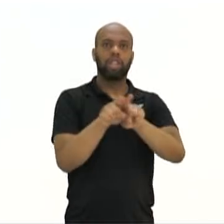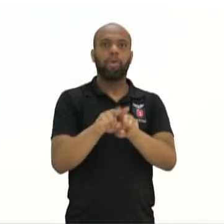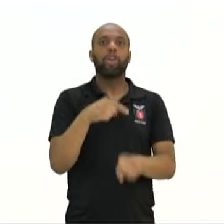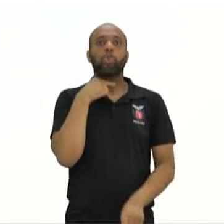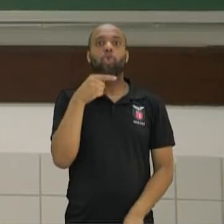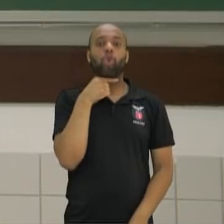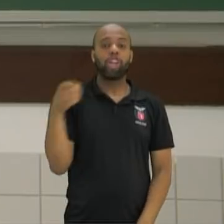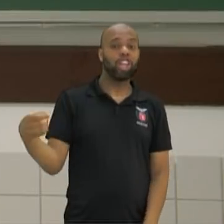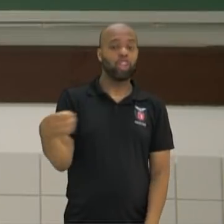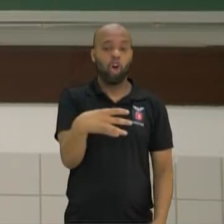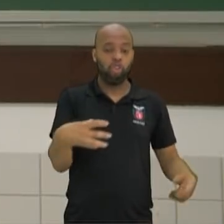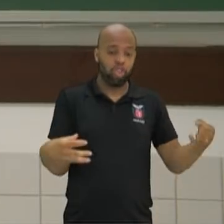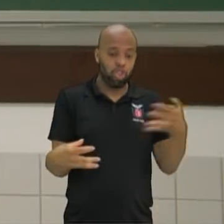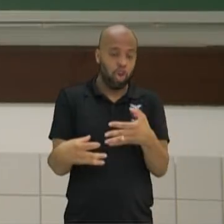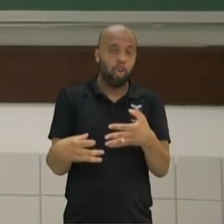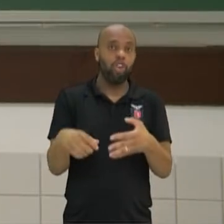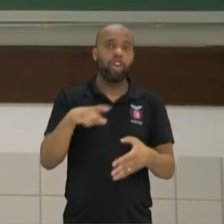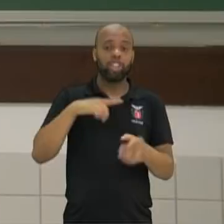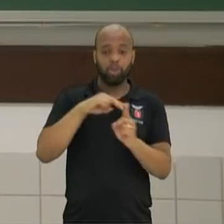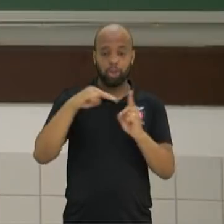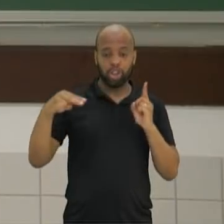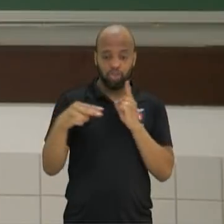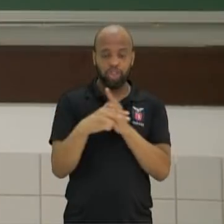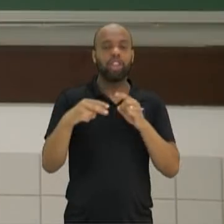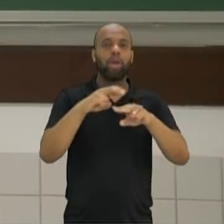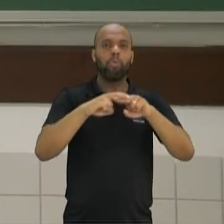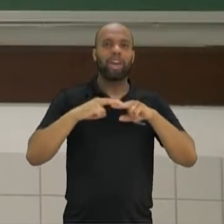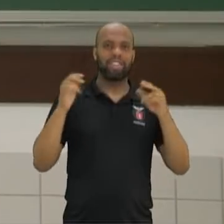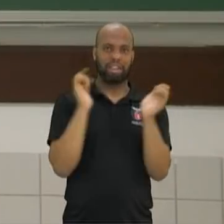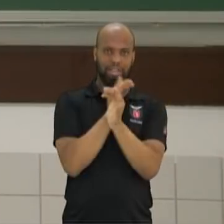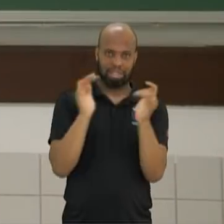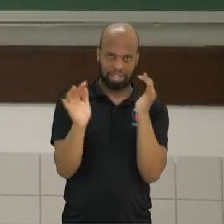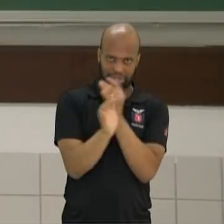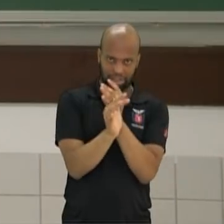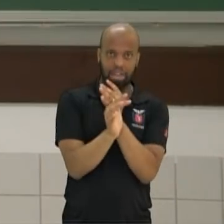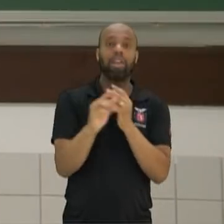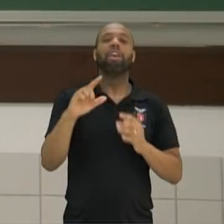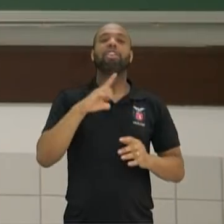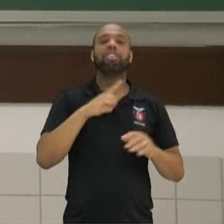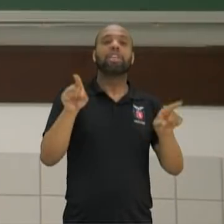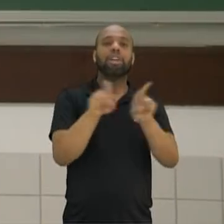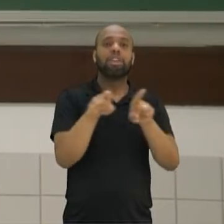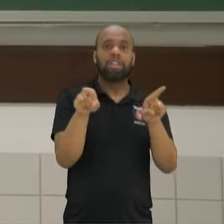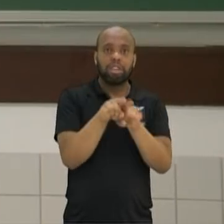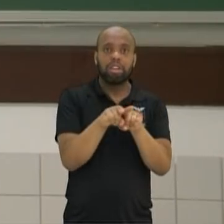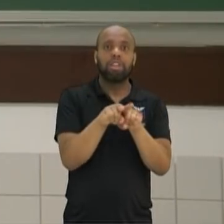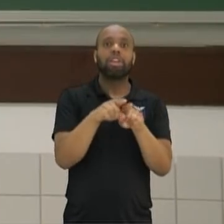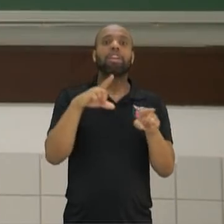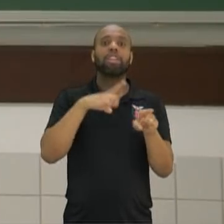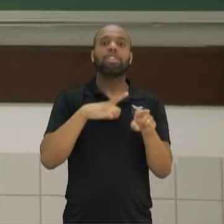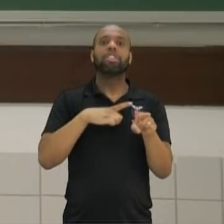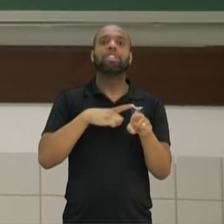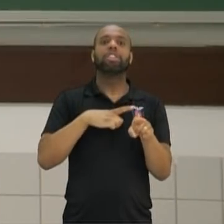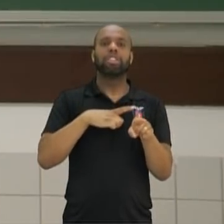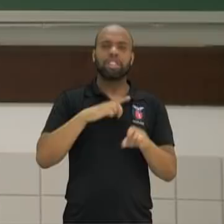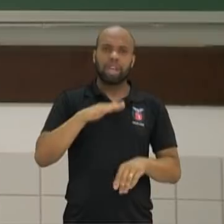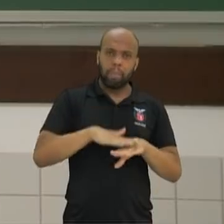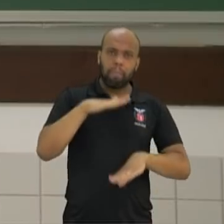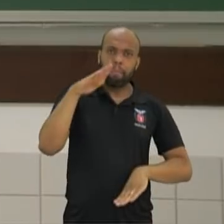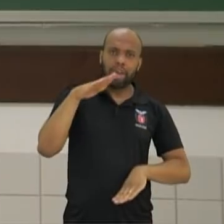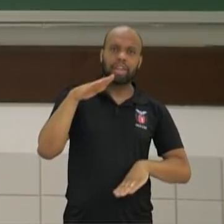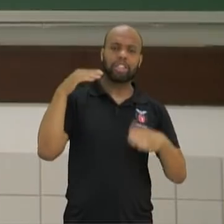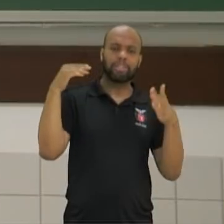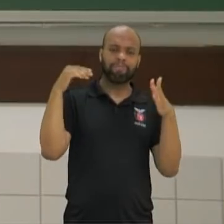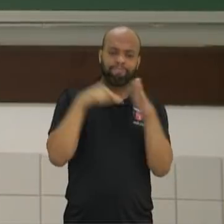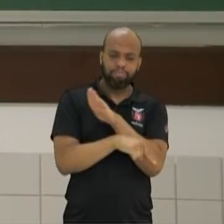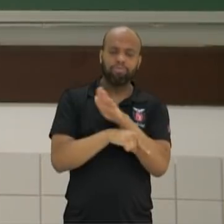da modernização vista a partir da metrópole e, logicamente, a acentuada e cada vez maior intensificação